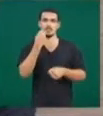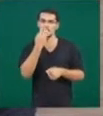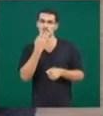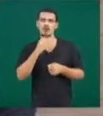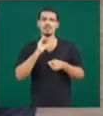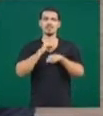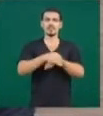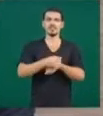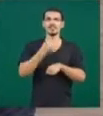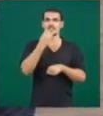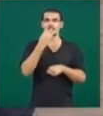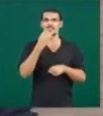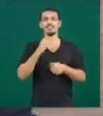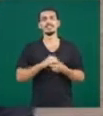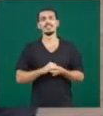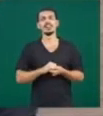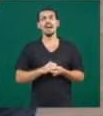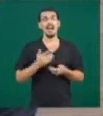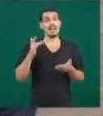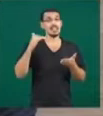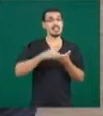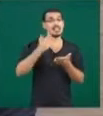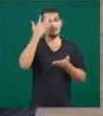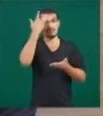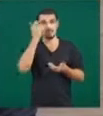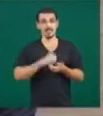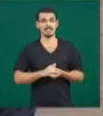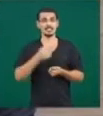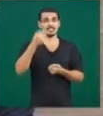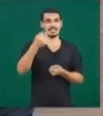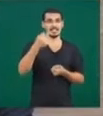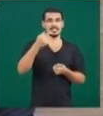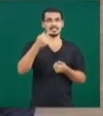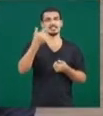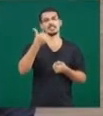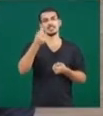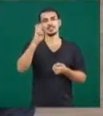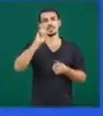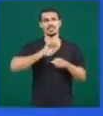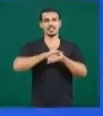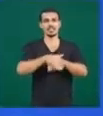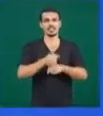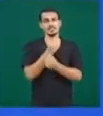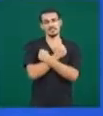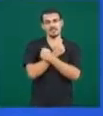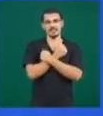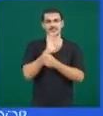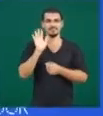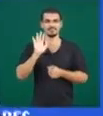excelente noite também. A gente volta a se encontrar amanhã às 10 para 7 da noite. Um abraço para você e até lá. Música.